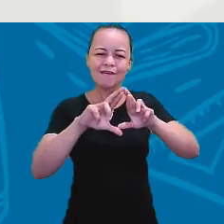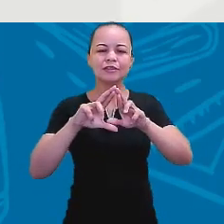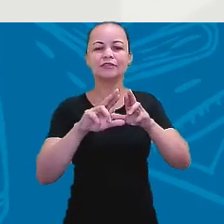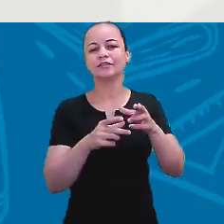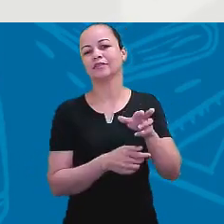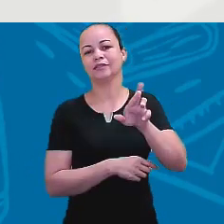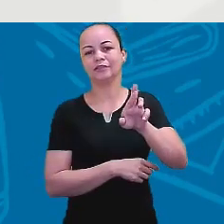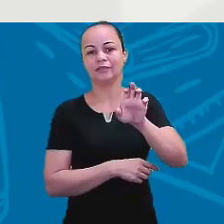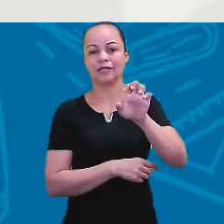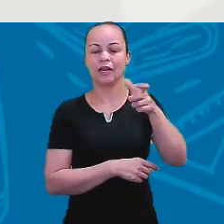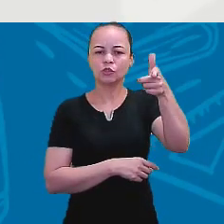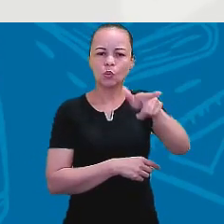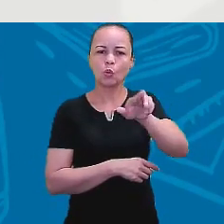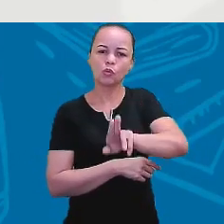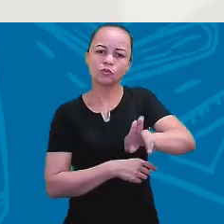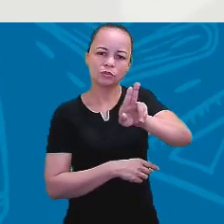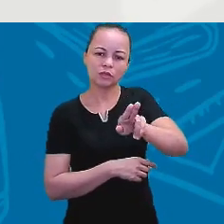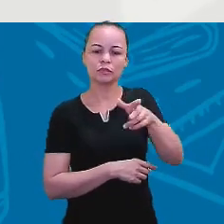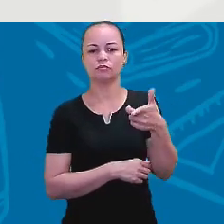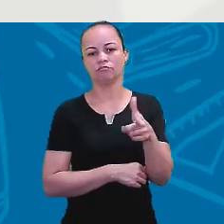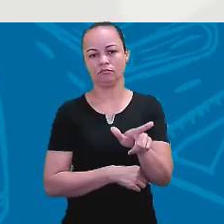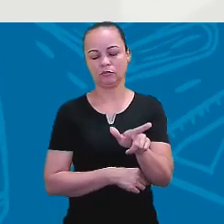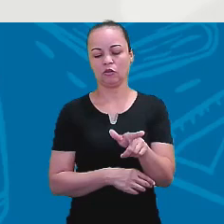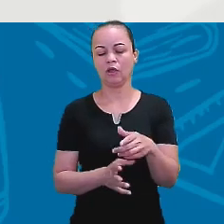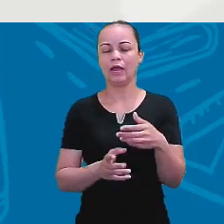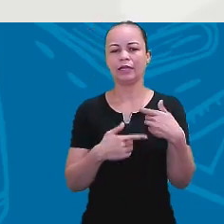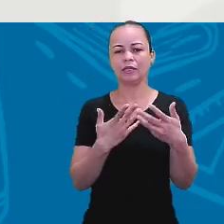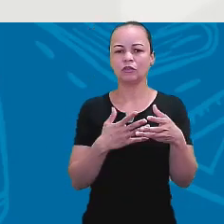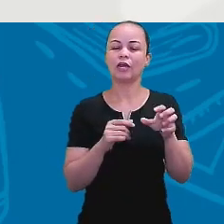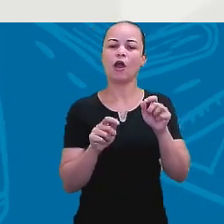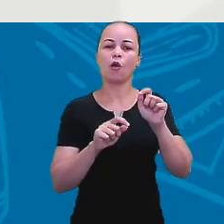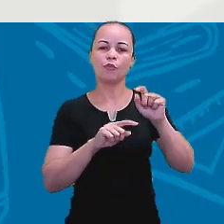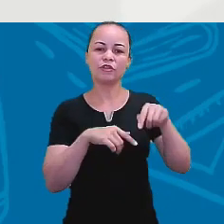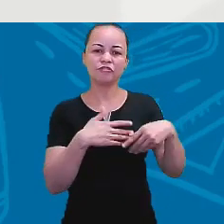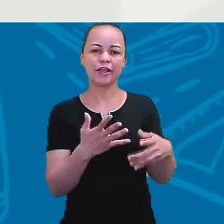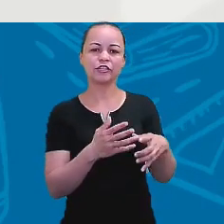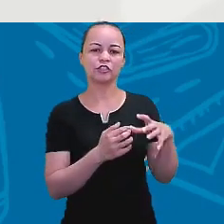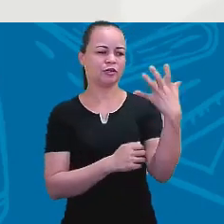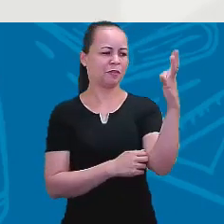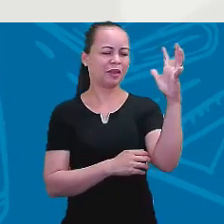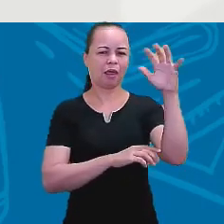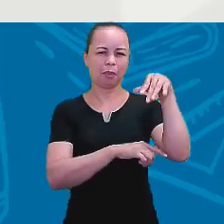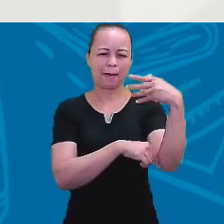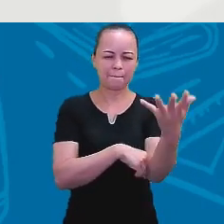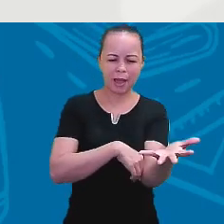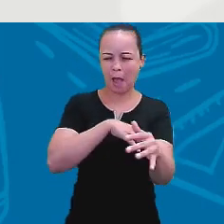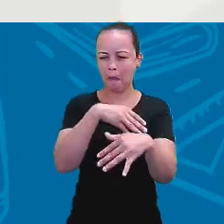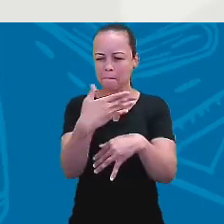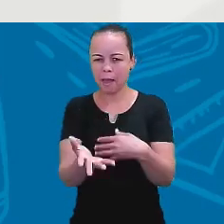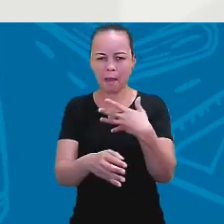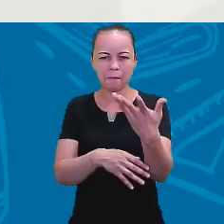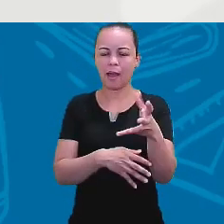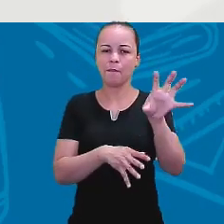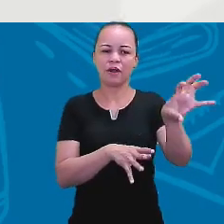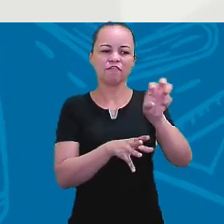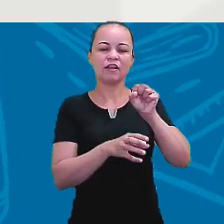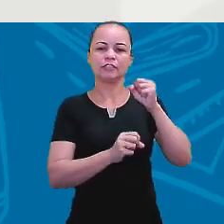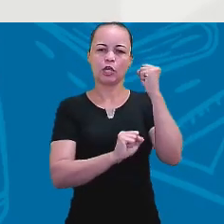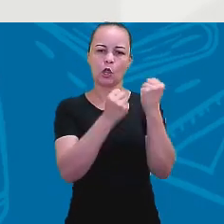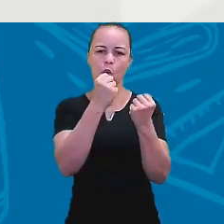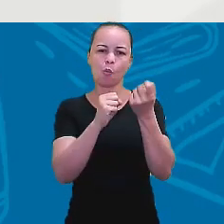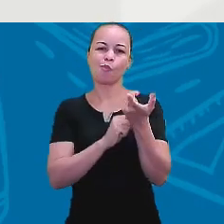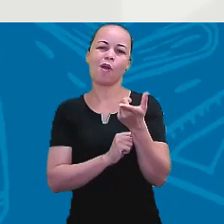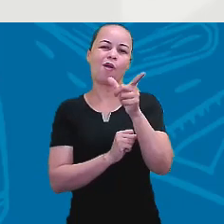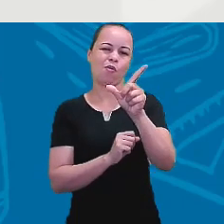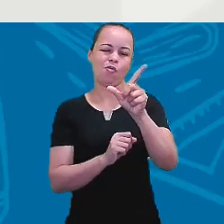da natureza aquela matéria-prima através dessa reciclagem, tá certo? Daí a importância de promovermos